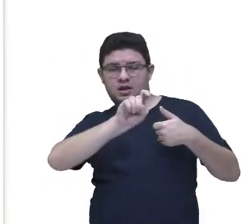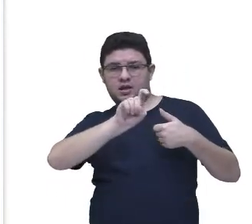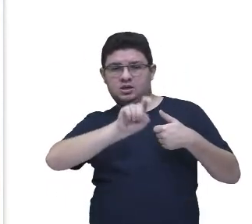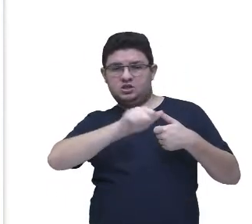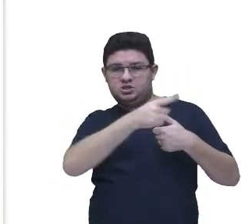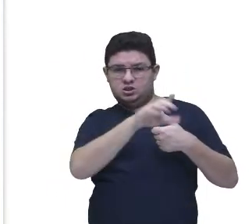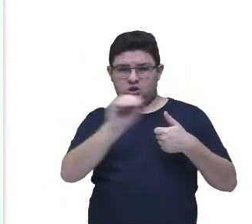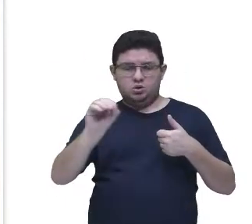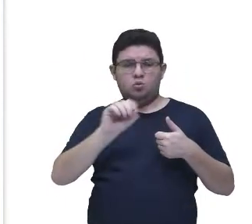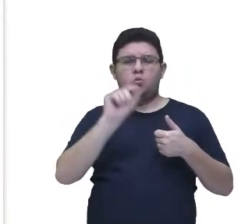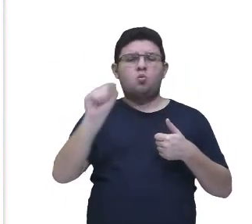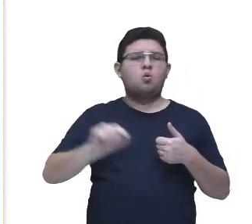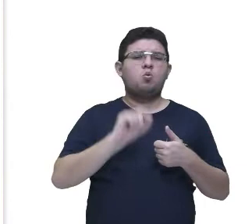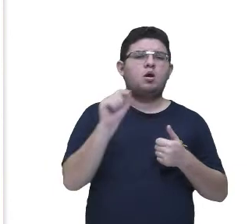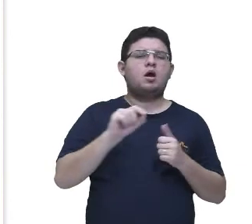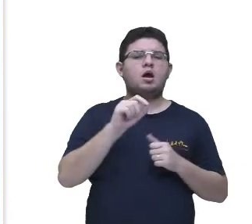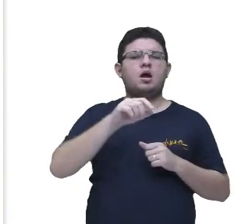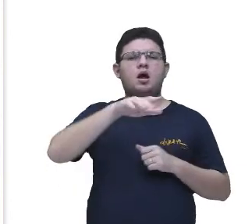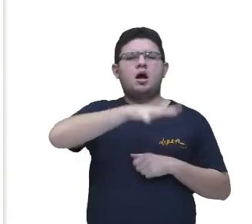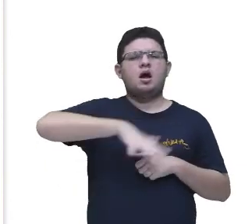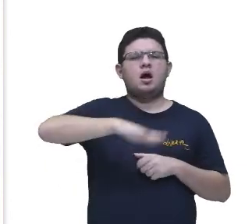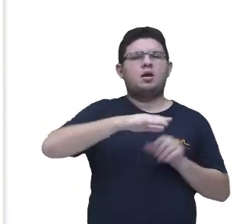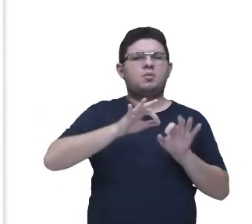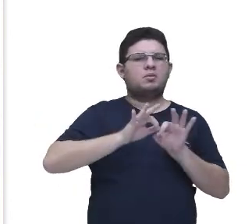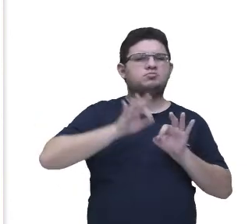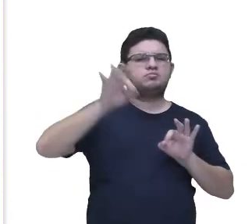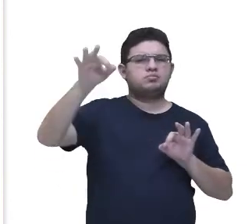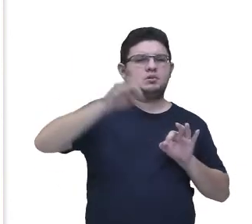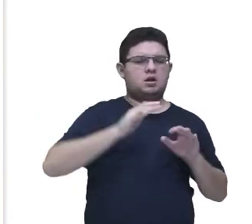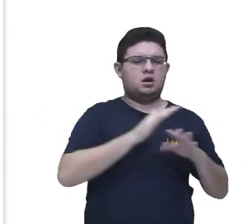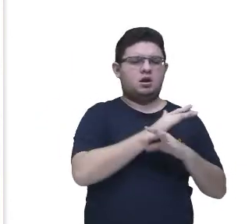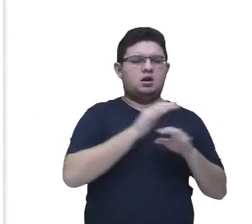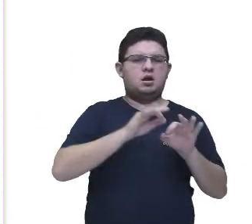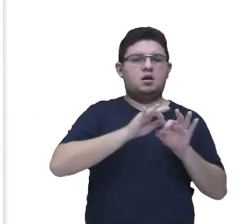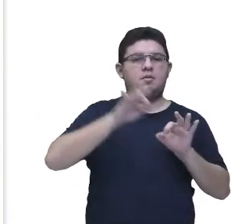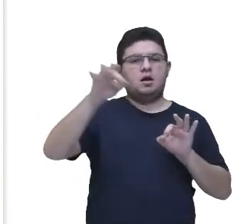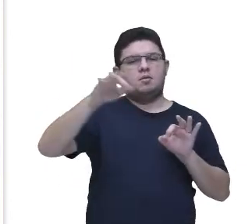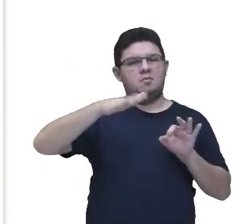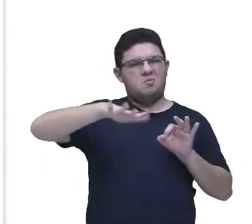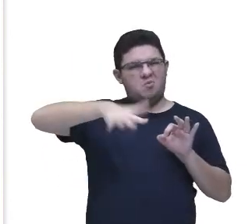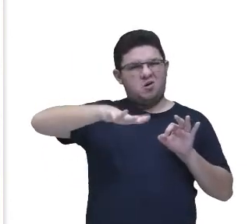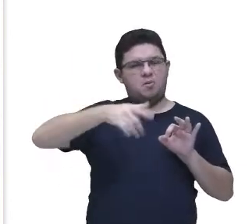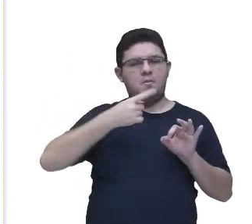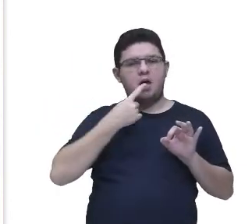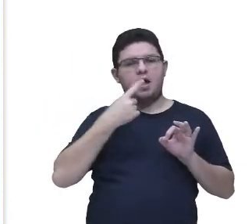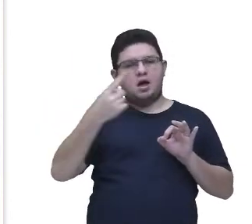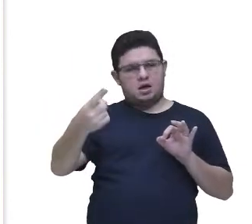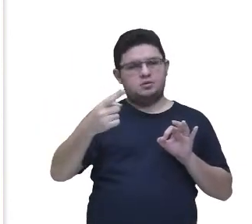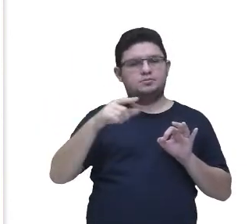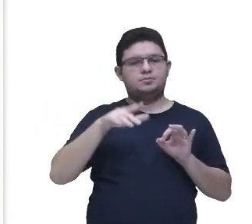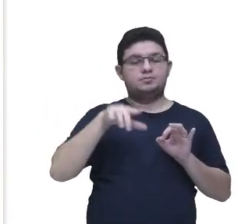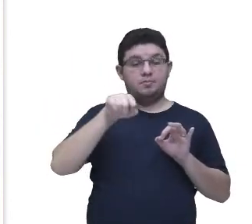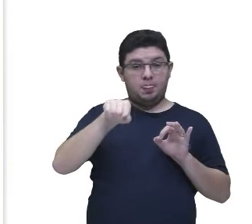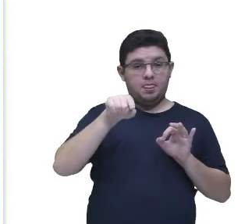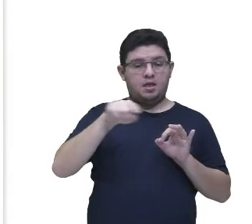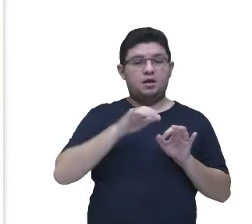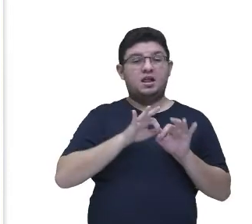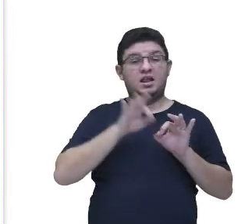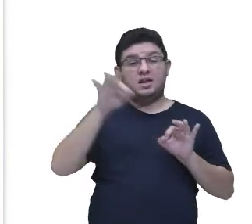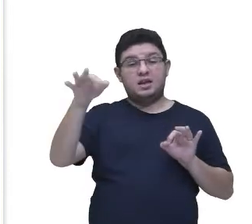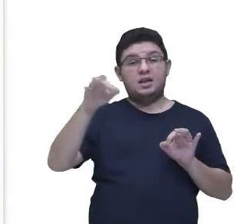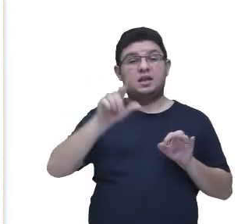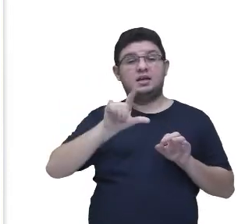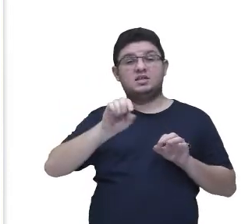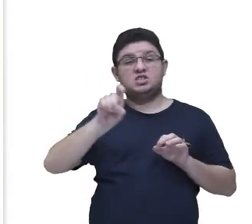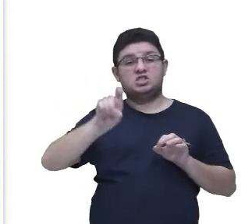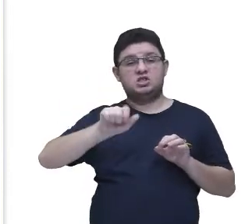ficam localizados em áreas mais afastadas assim, da área urbana, mas ainda próximo, então nas áreas mais de periferia. Então, o lixão ele é